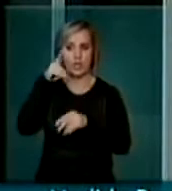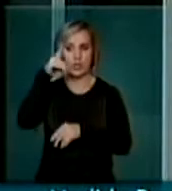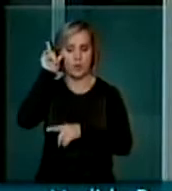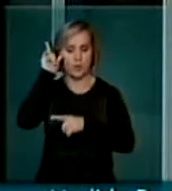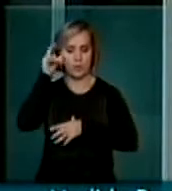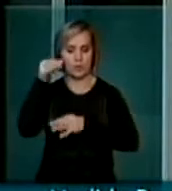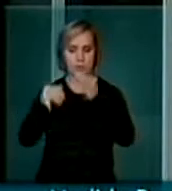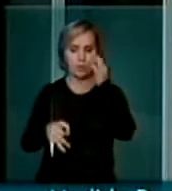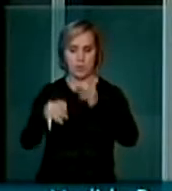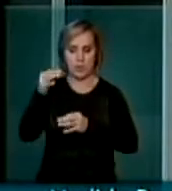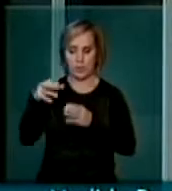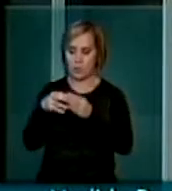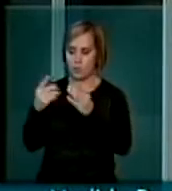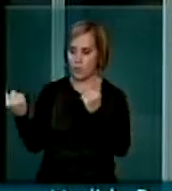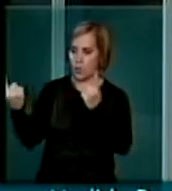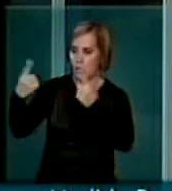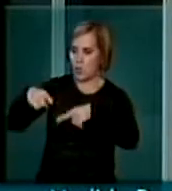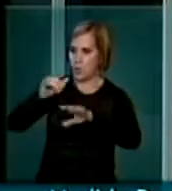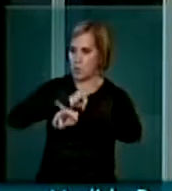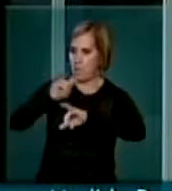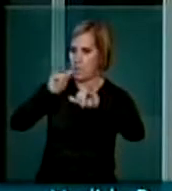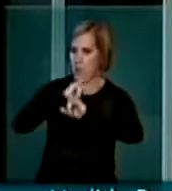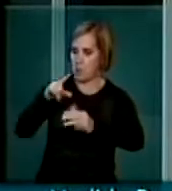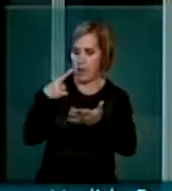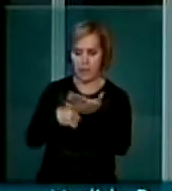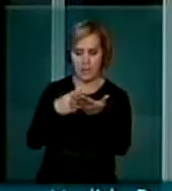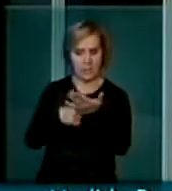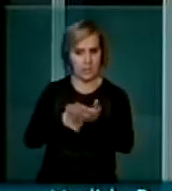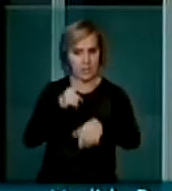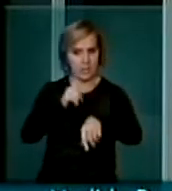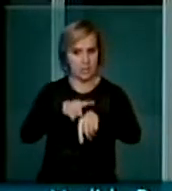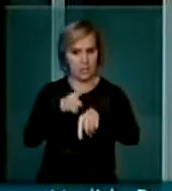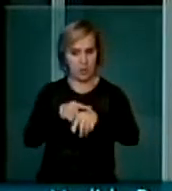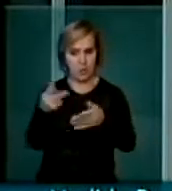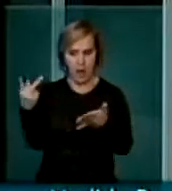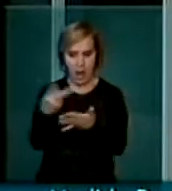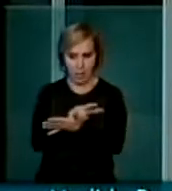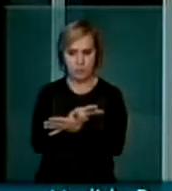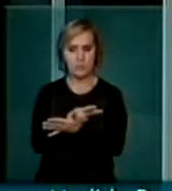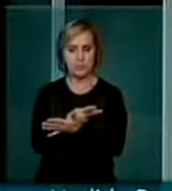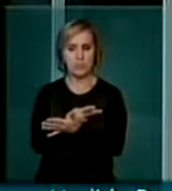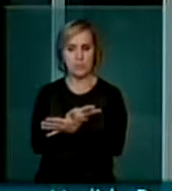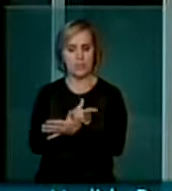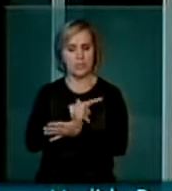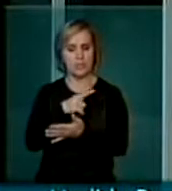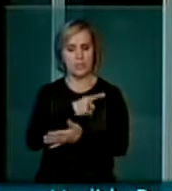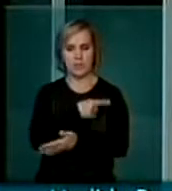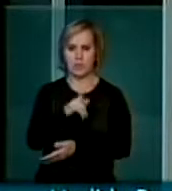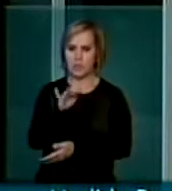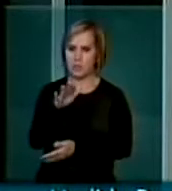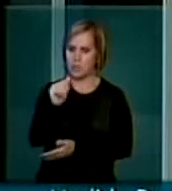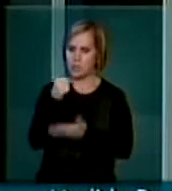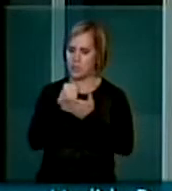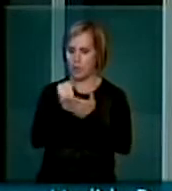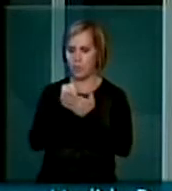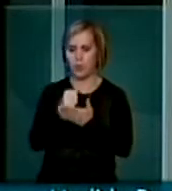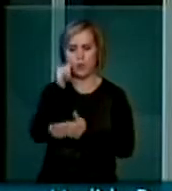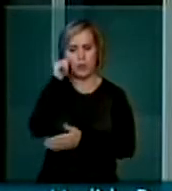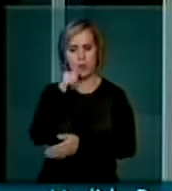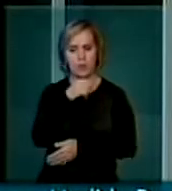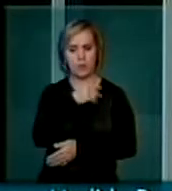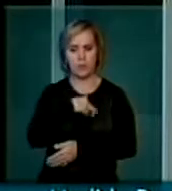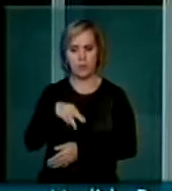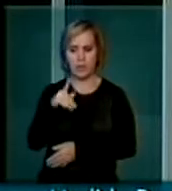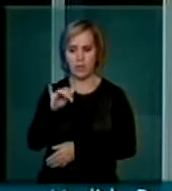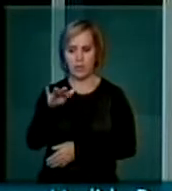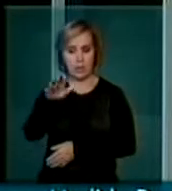ação da oposição contra a propaganda fora de prazo, fora da lei, feita por Lula a favor da sua candidata, é que não há